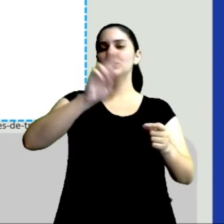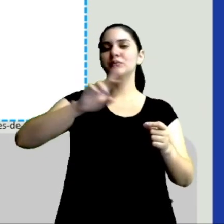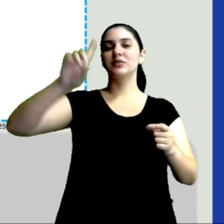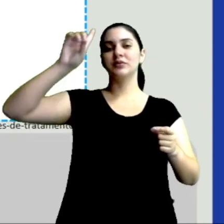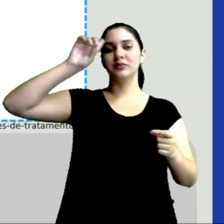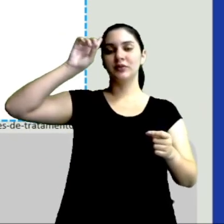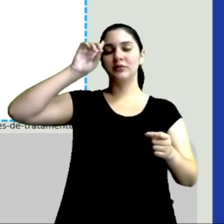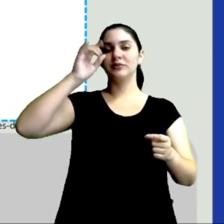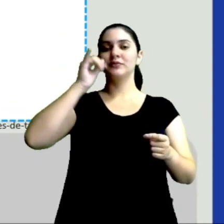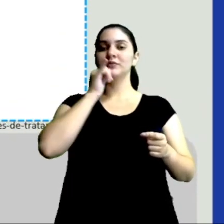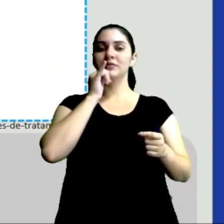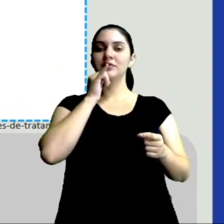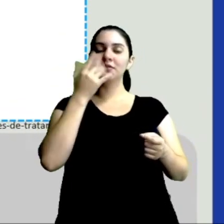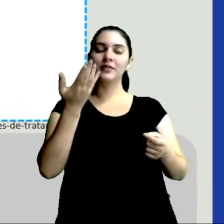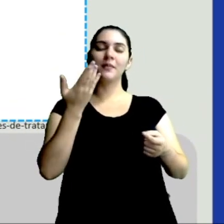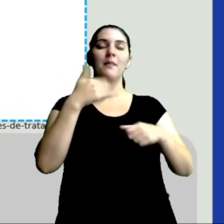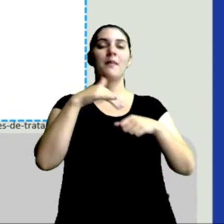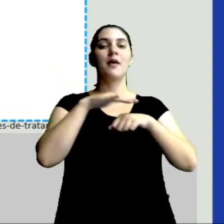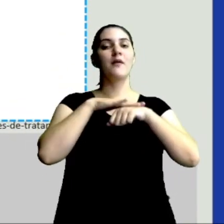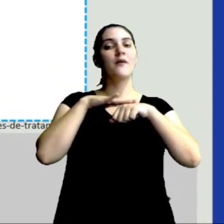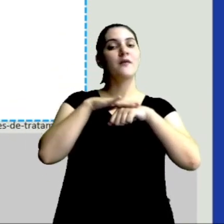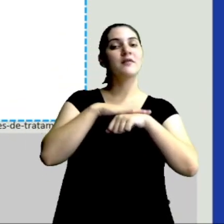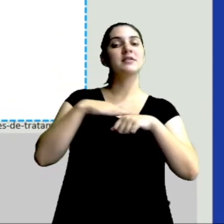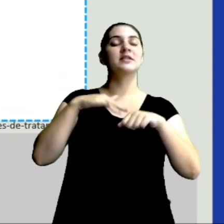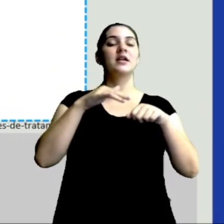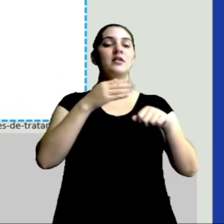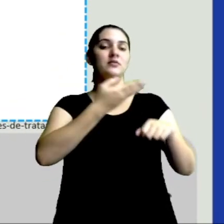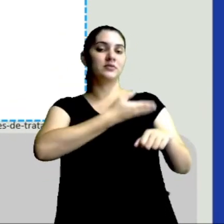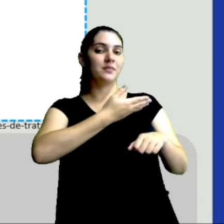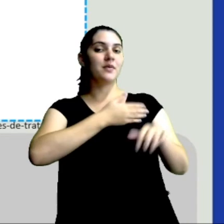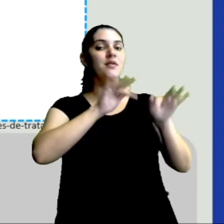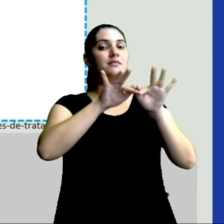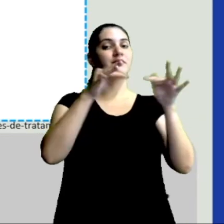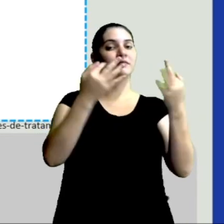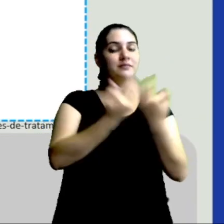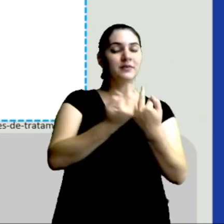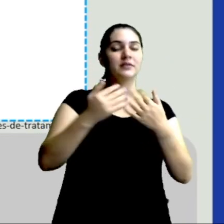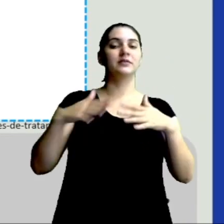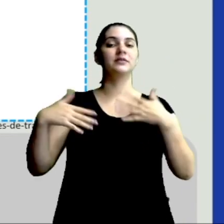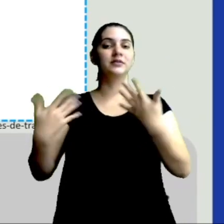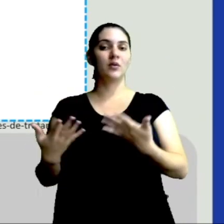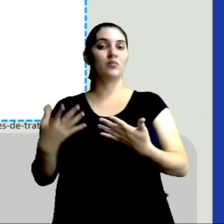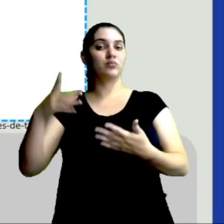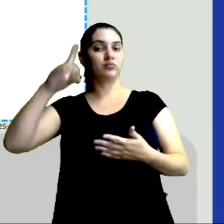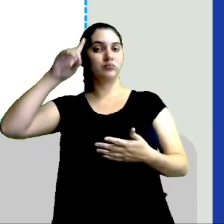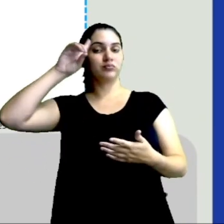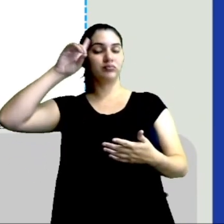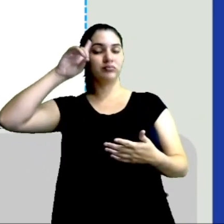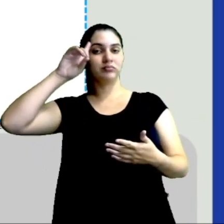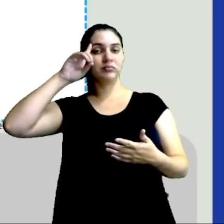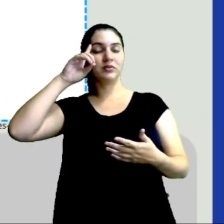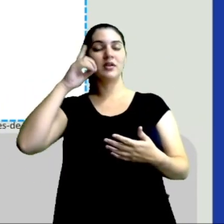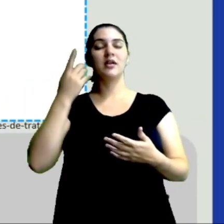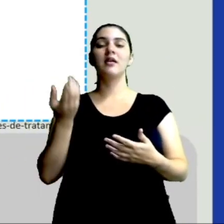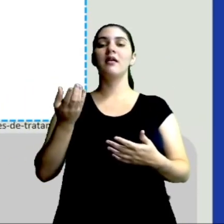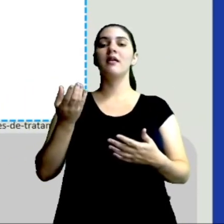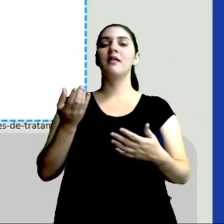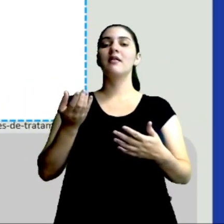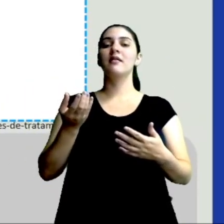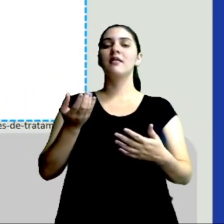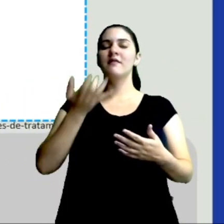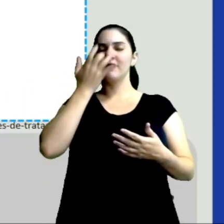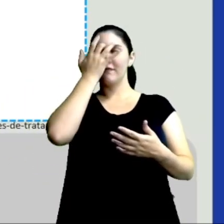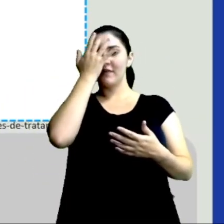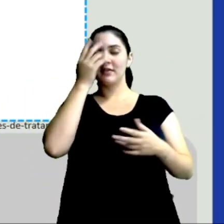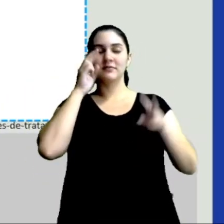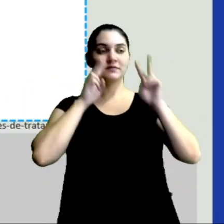dia, serve para falar com nossos colegas, com nossos familiares. Então, no dia a dia, é comum a utilização dos